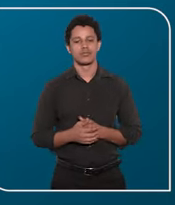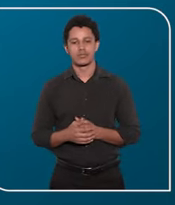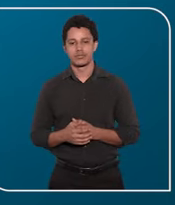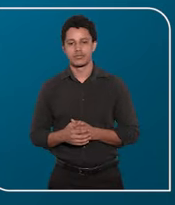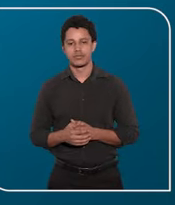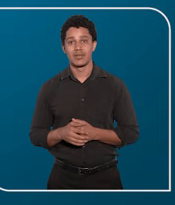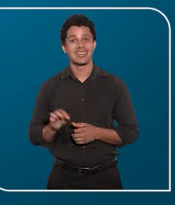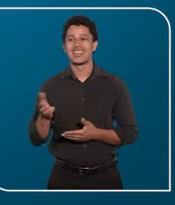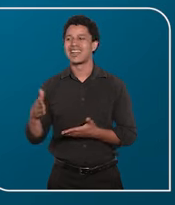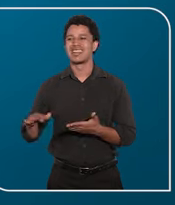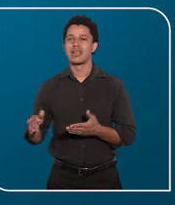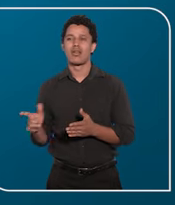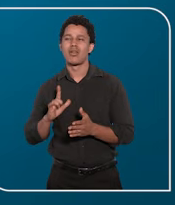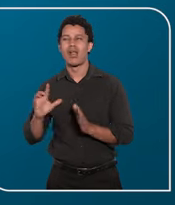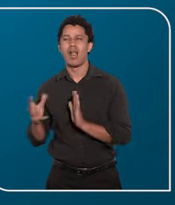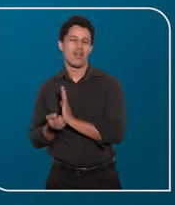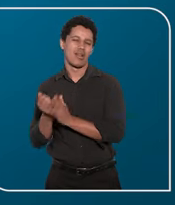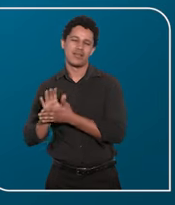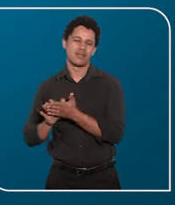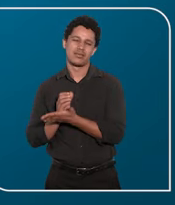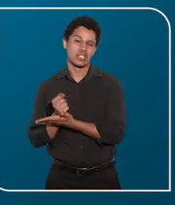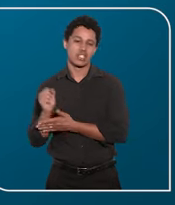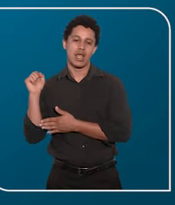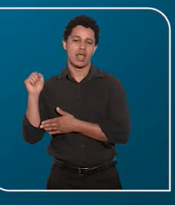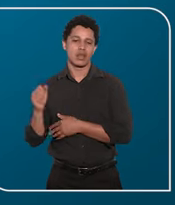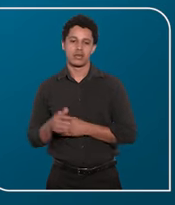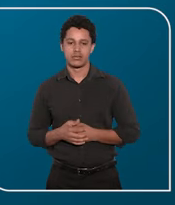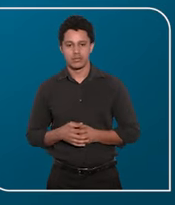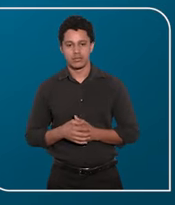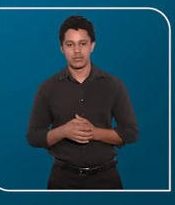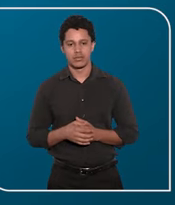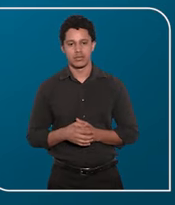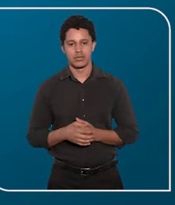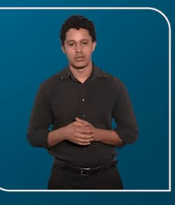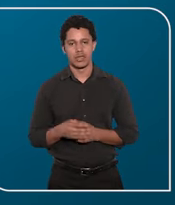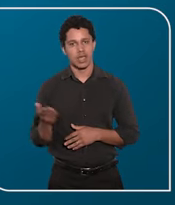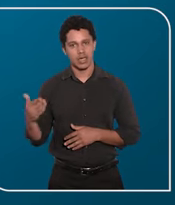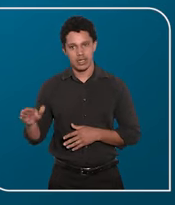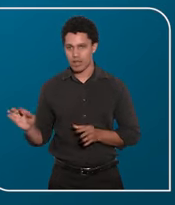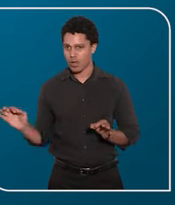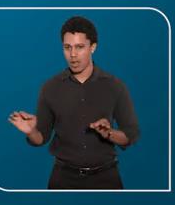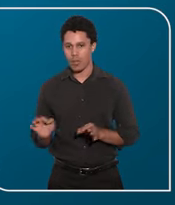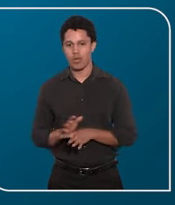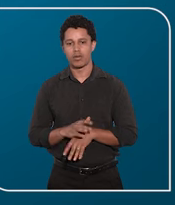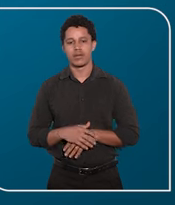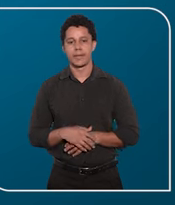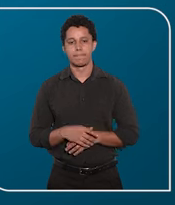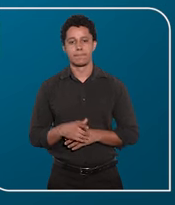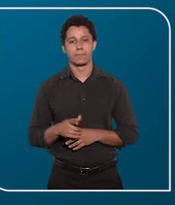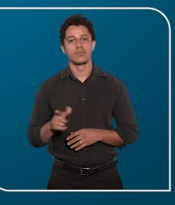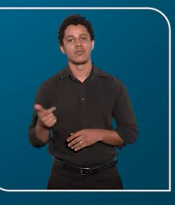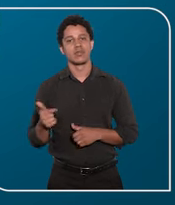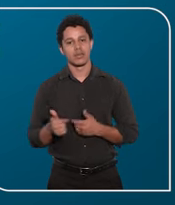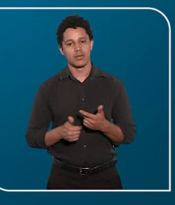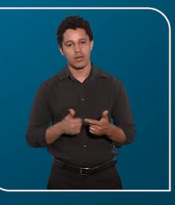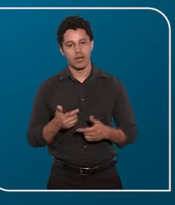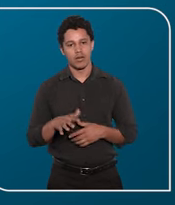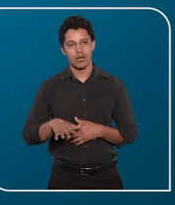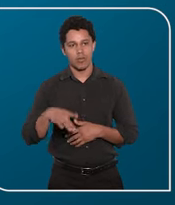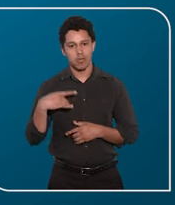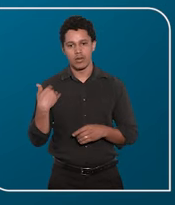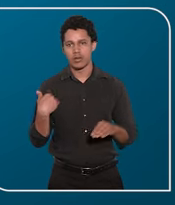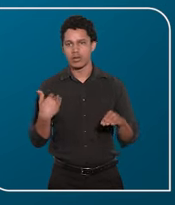como ressuscitar, não é um zumbi que fica lá morto-vivo, não. Cancelou, terminou. Tá? Passei a exercer uma atividade